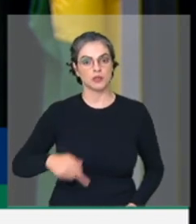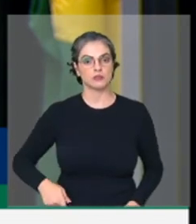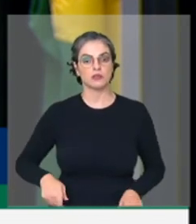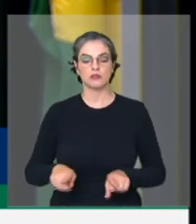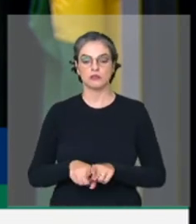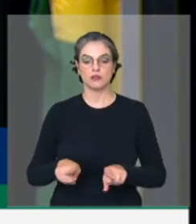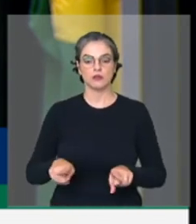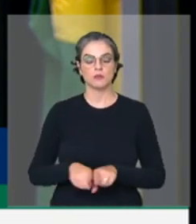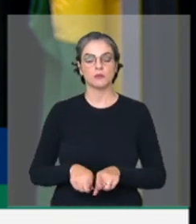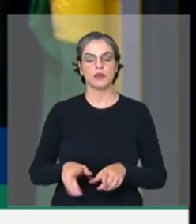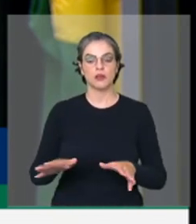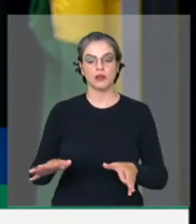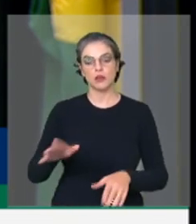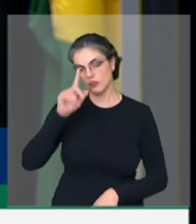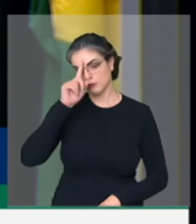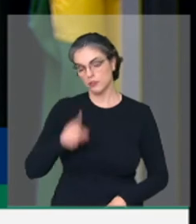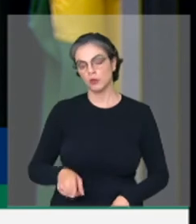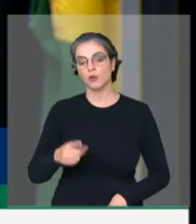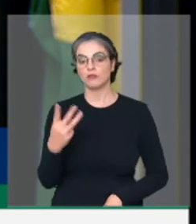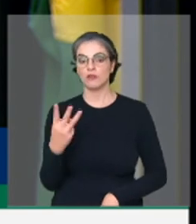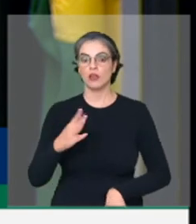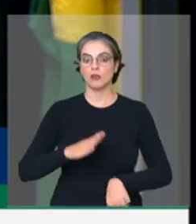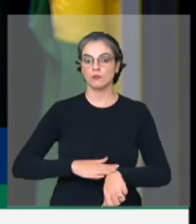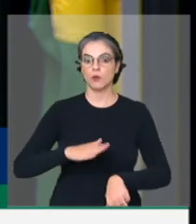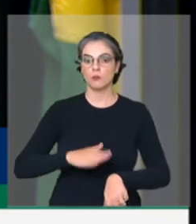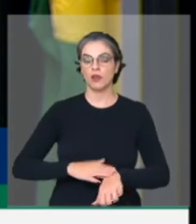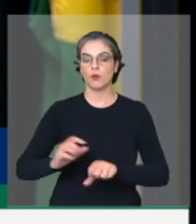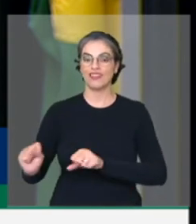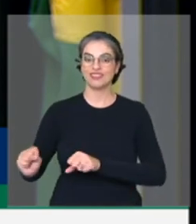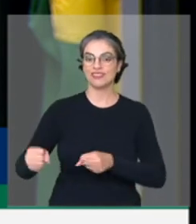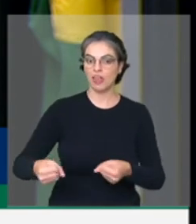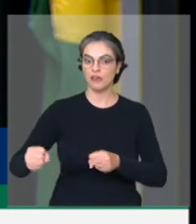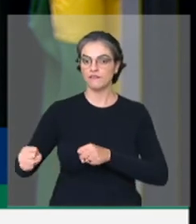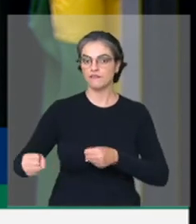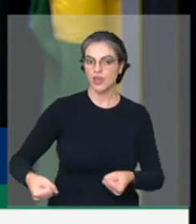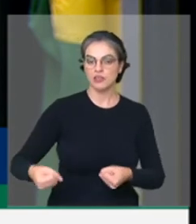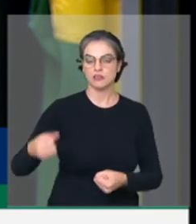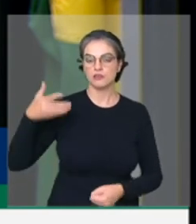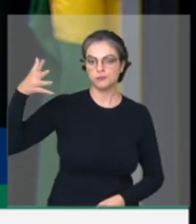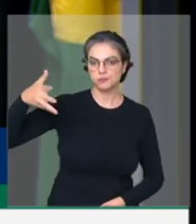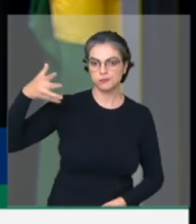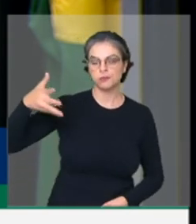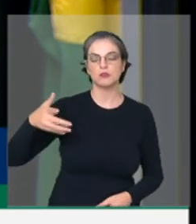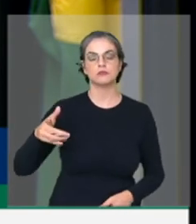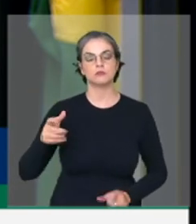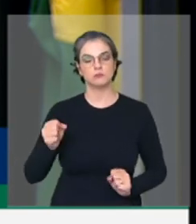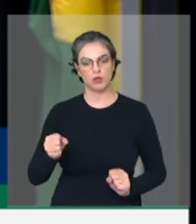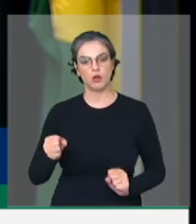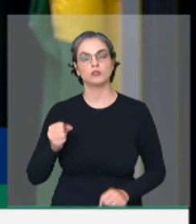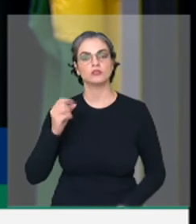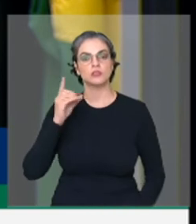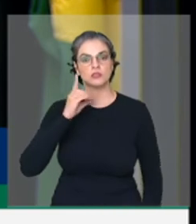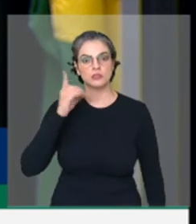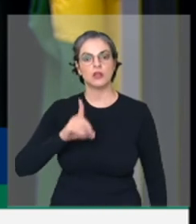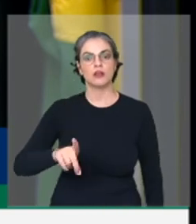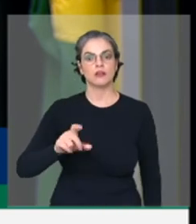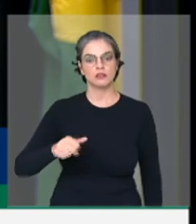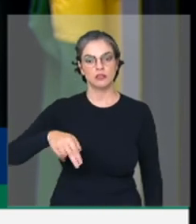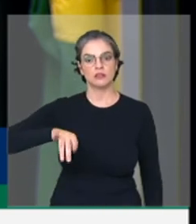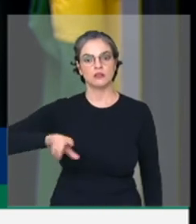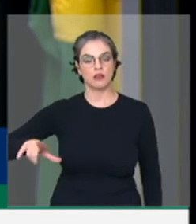momentos distintos para a manifestação da defesa, facultando a palavra ao deputado Daniel Silveira e